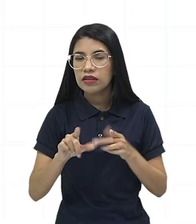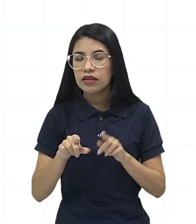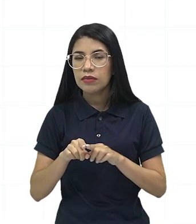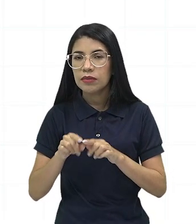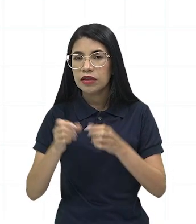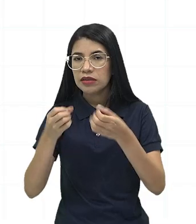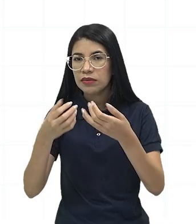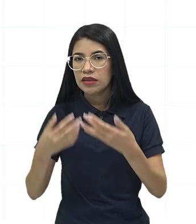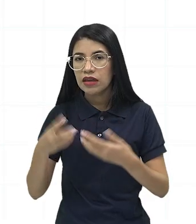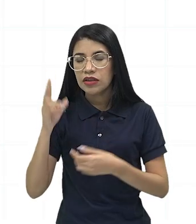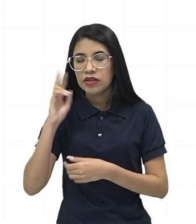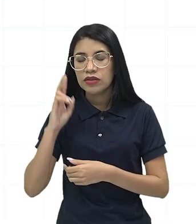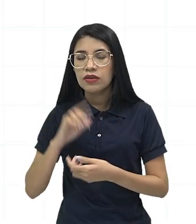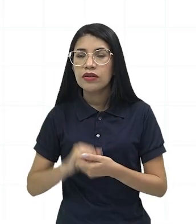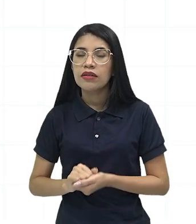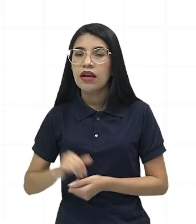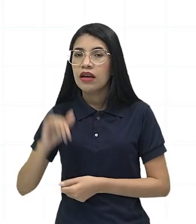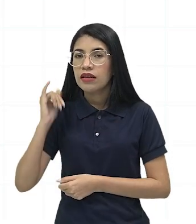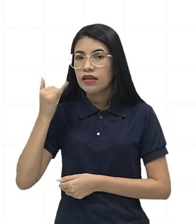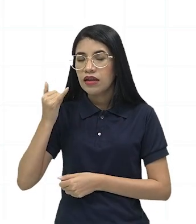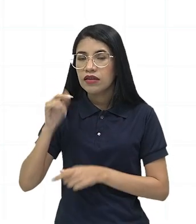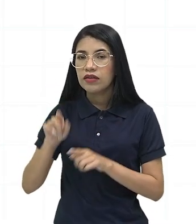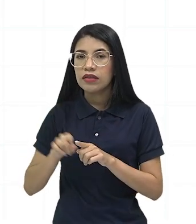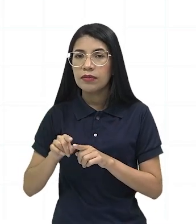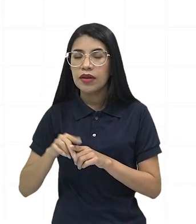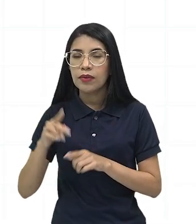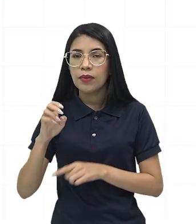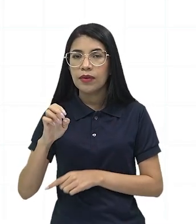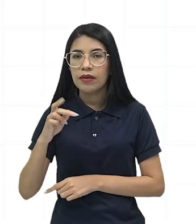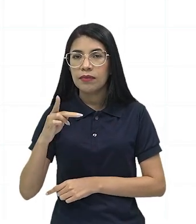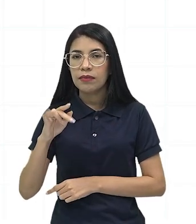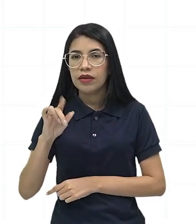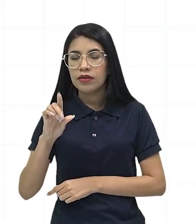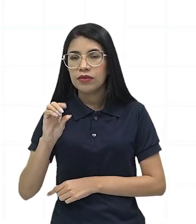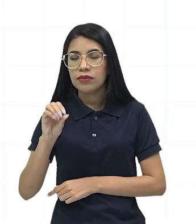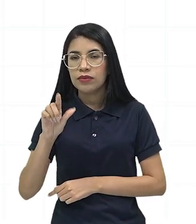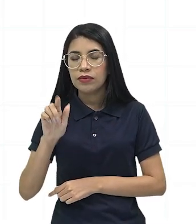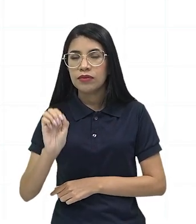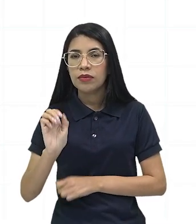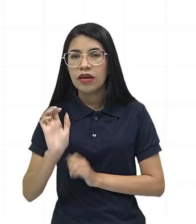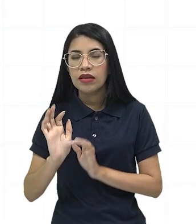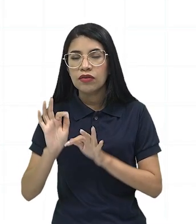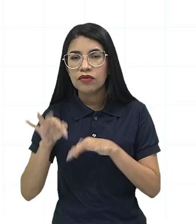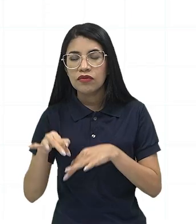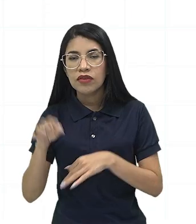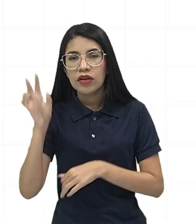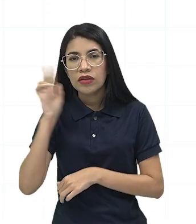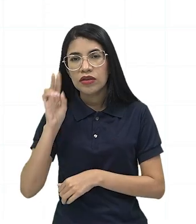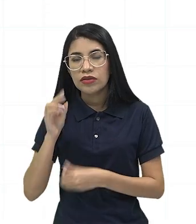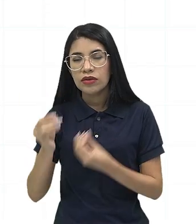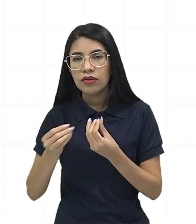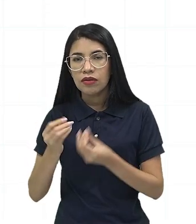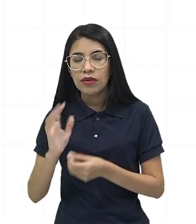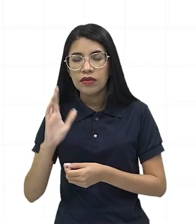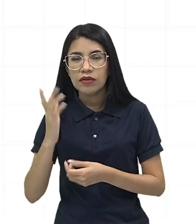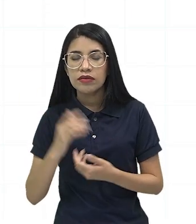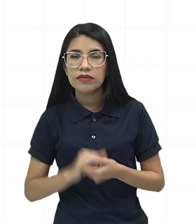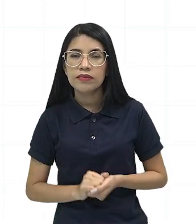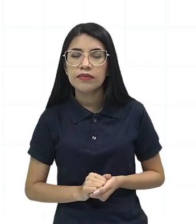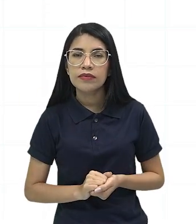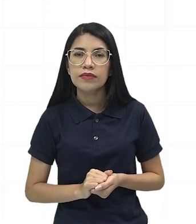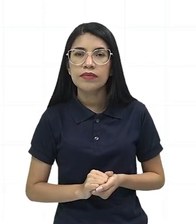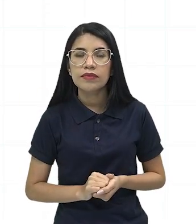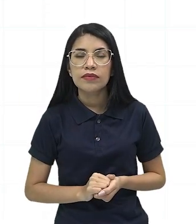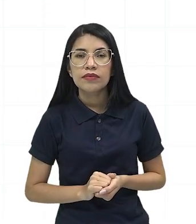uma narração e um epílogo, aquilo que se desenvolveu após o fim da história. Então, o gênero lírico, cantado, épico,